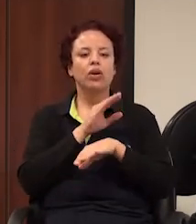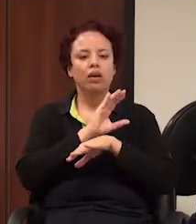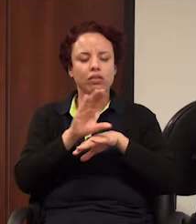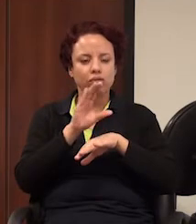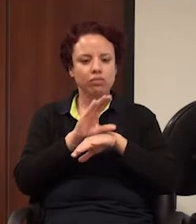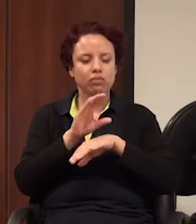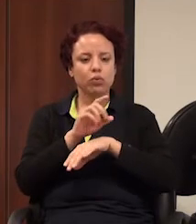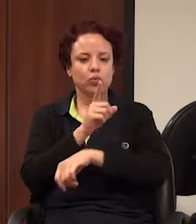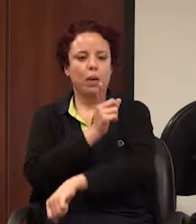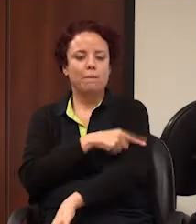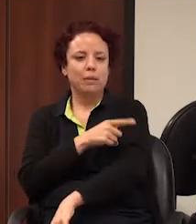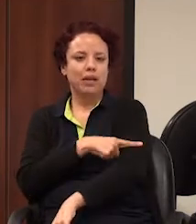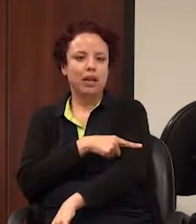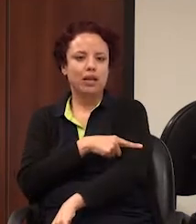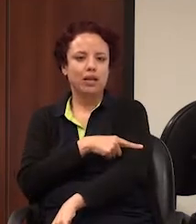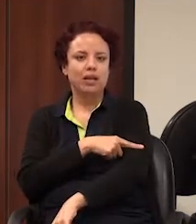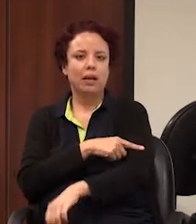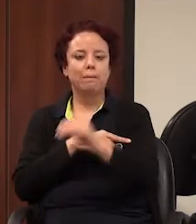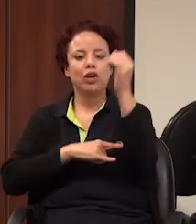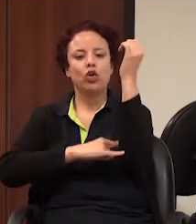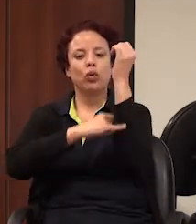ano? Ia. No terceiro andar.